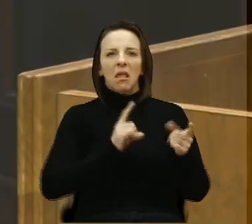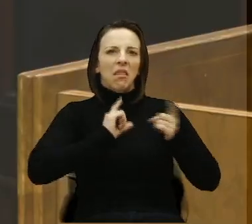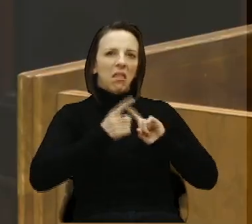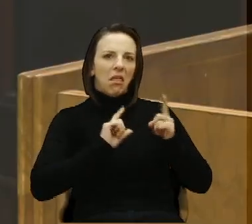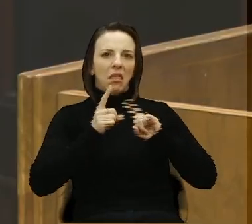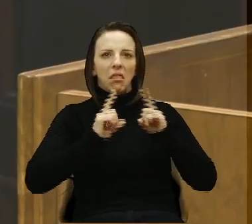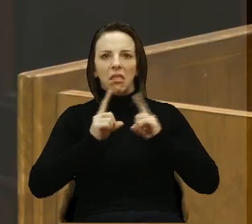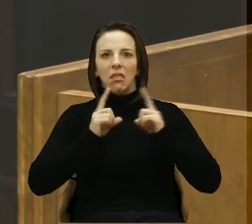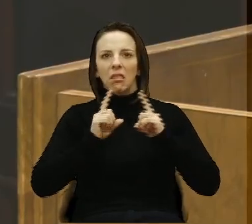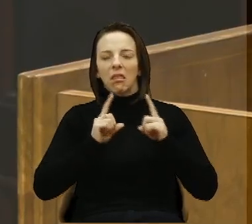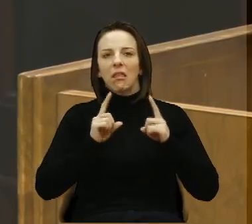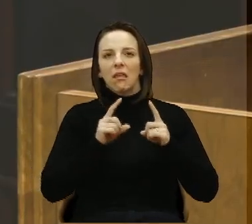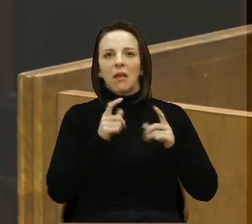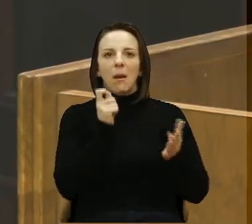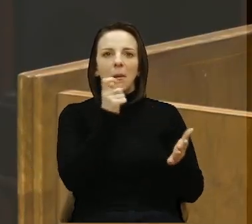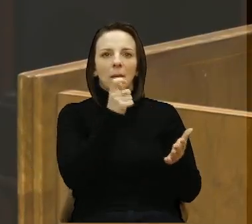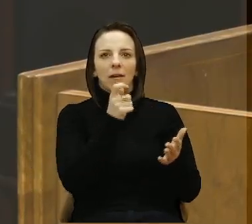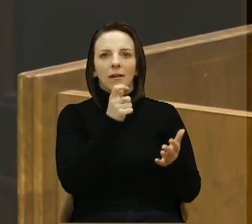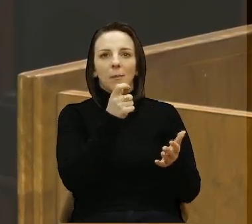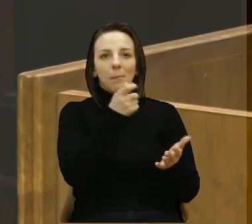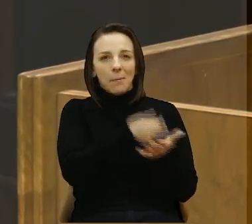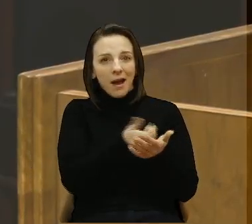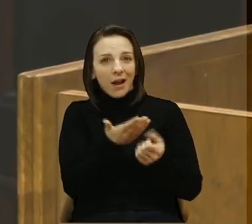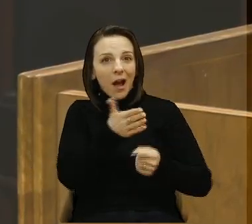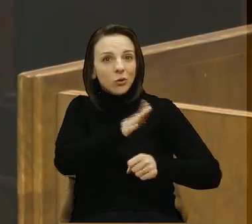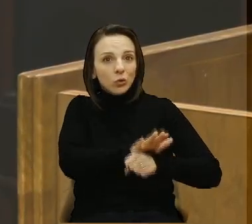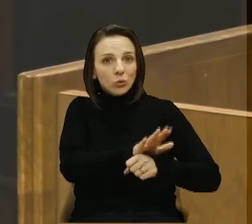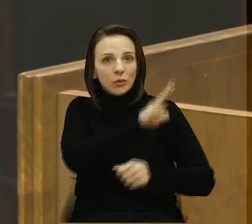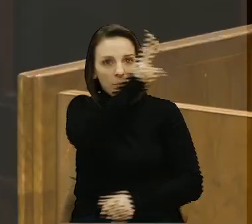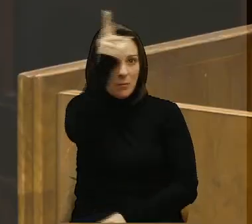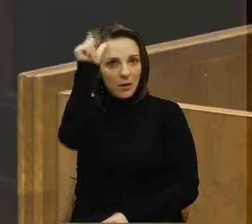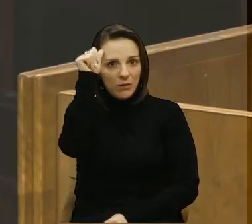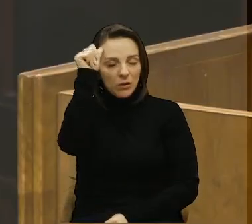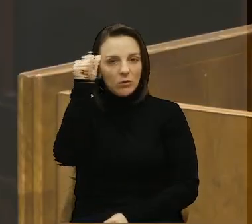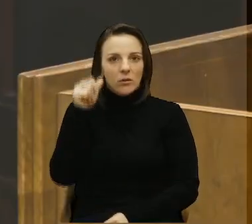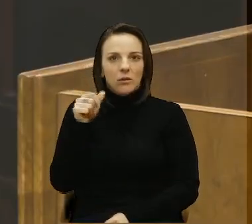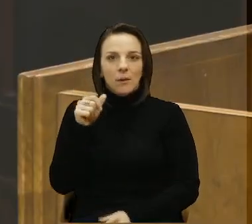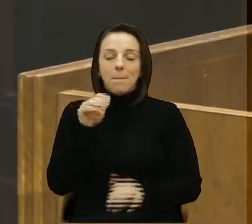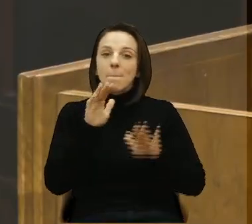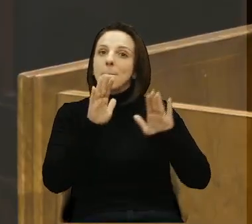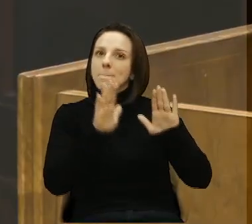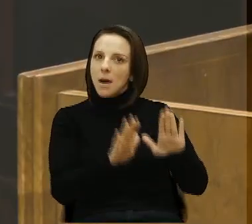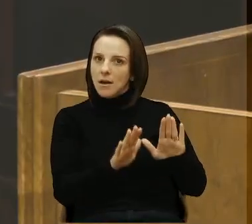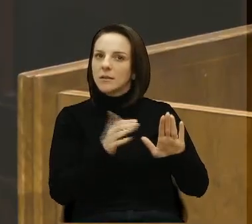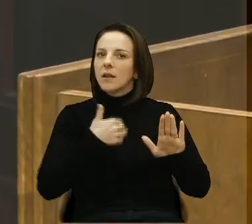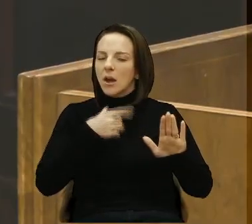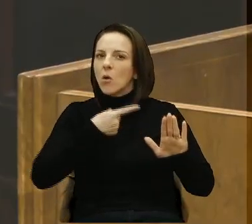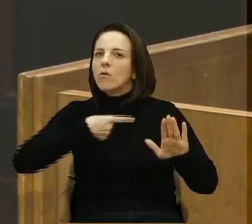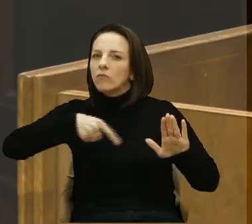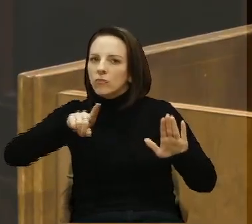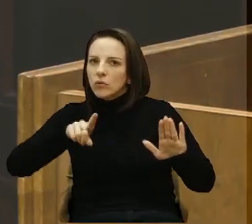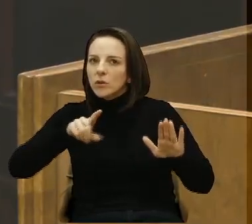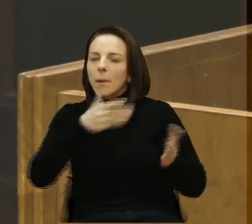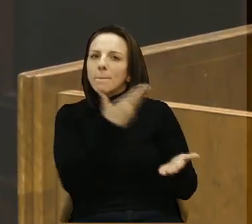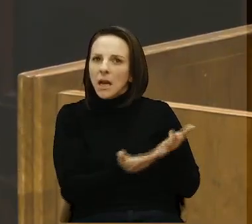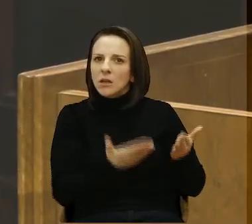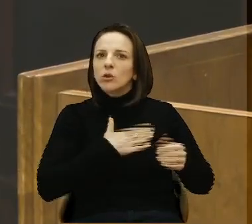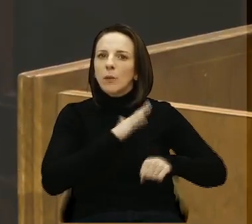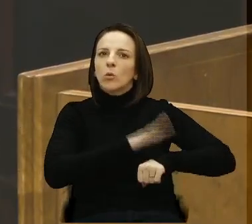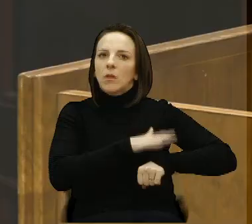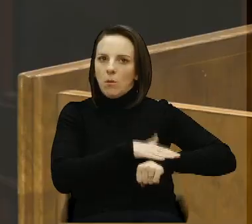Porque estão dando dinheiro para a Visate de novo, né? Mas eu fui e perdi o tempo, senhoras e senhores. Perdi o